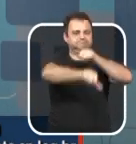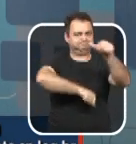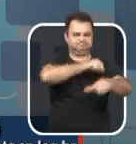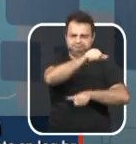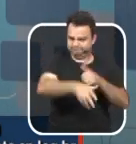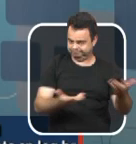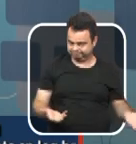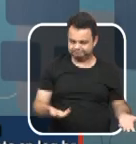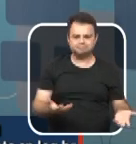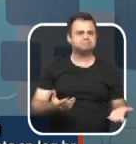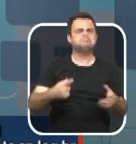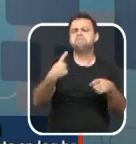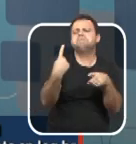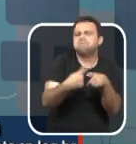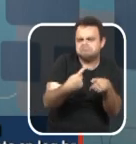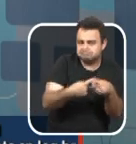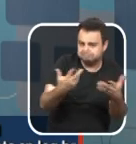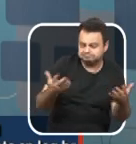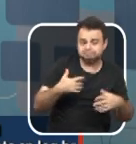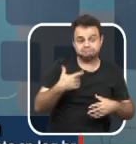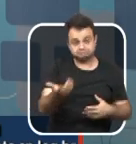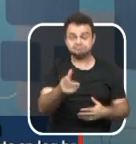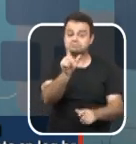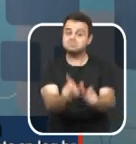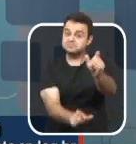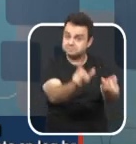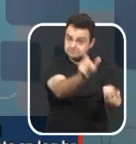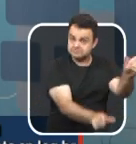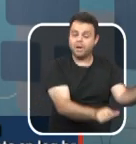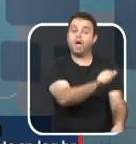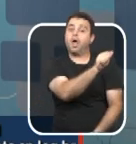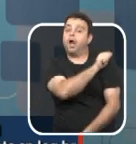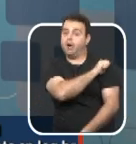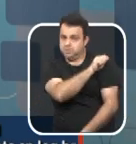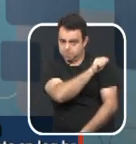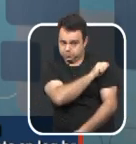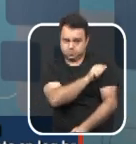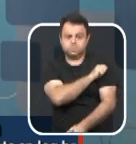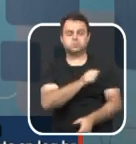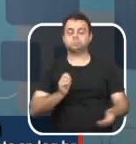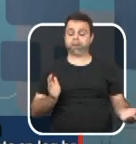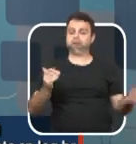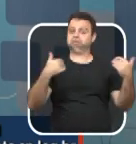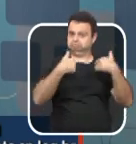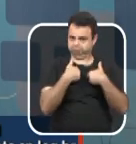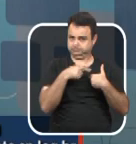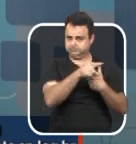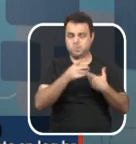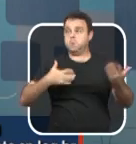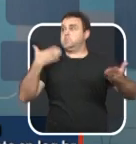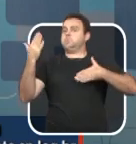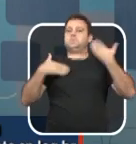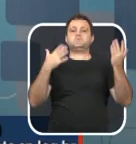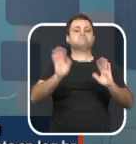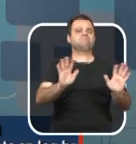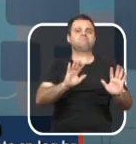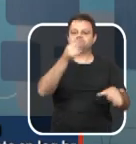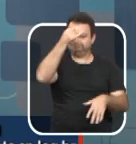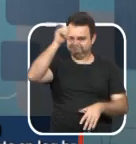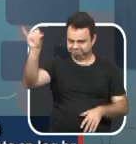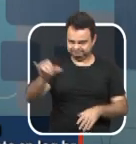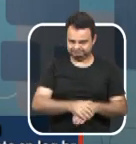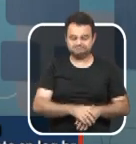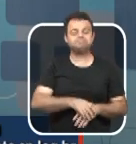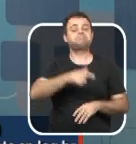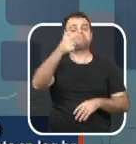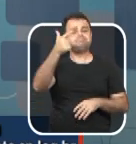redes pública e privada a matéria Visa garantir o bem-estar de estudantes com Transtorno do espectro autista também